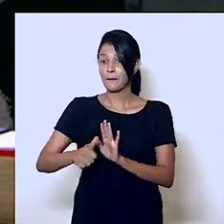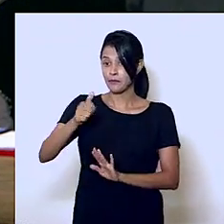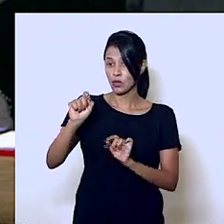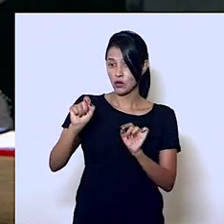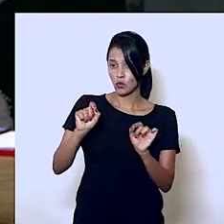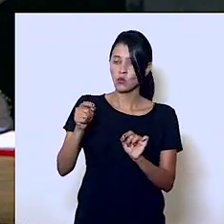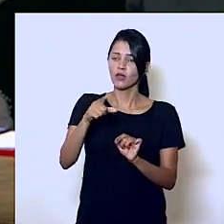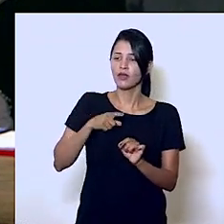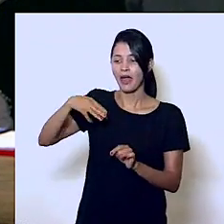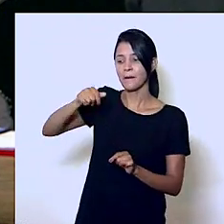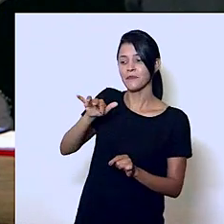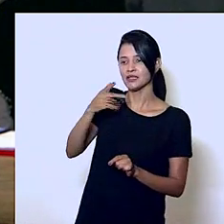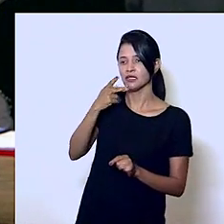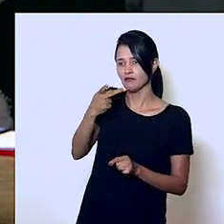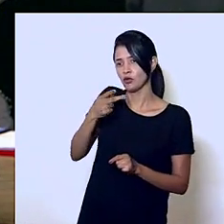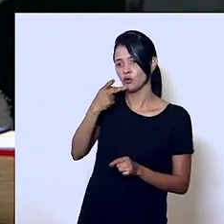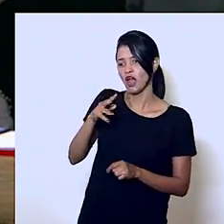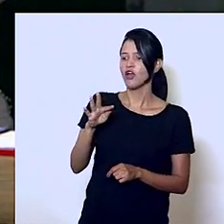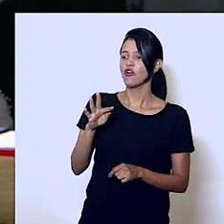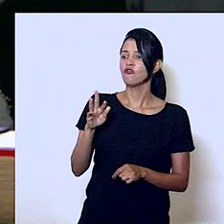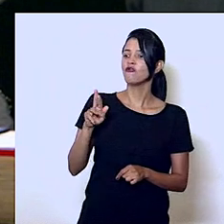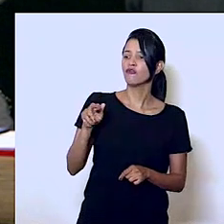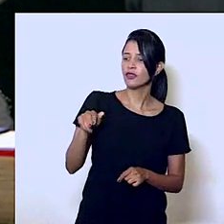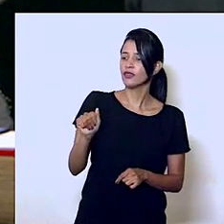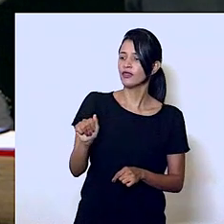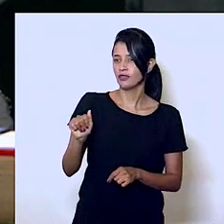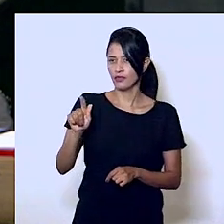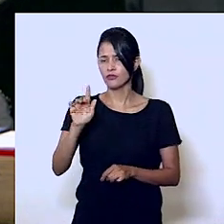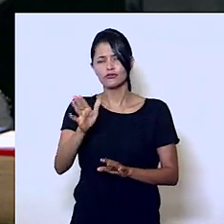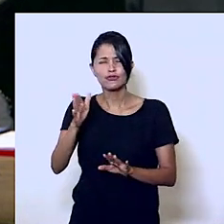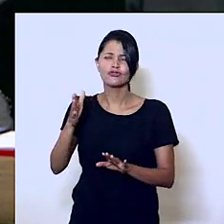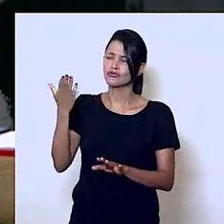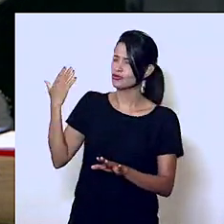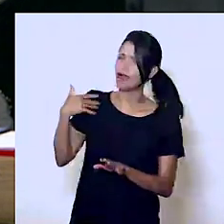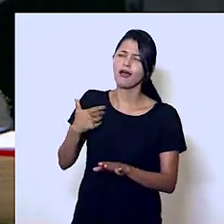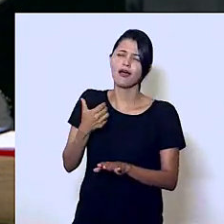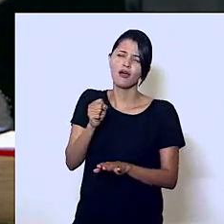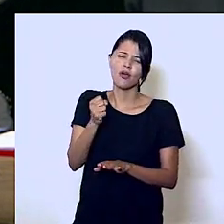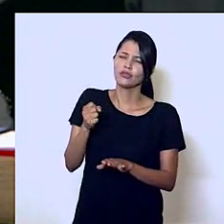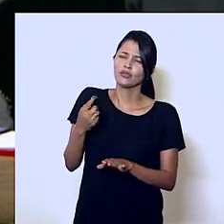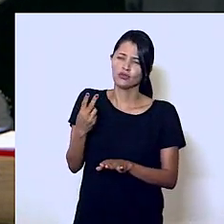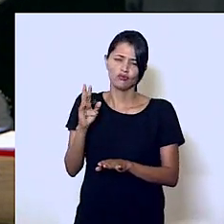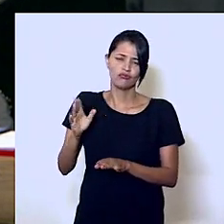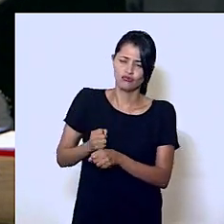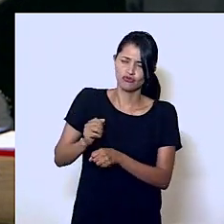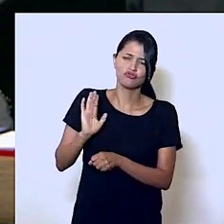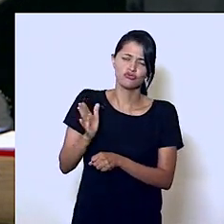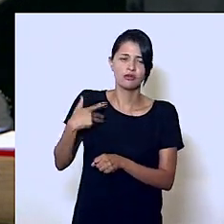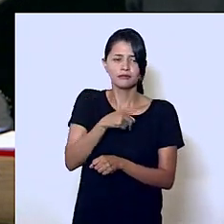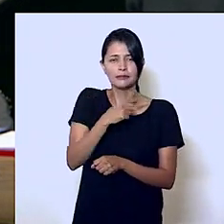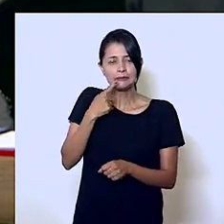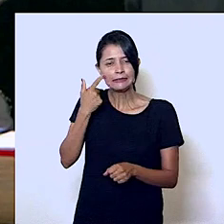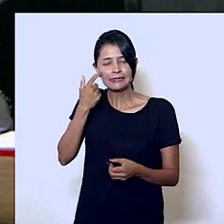FUNAG. Realmente, o Paulo, a FUNAG já existia desde os anos 82, mas é o Paulo que se preocupa em dar uma cara institucional à